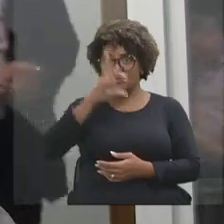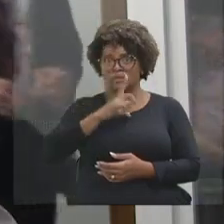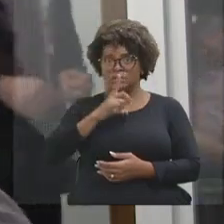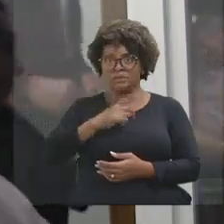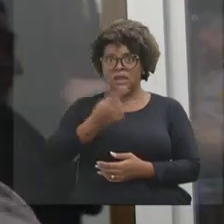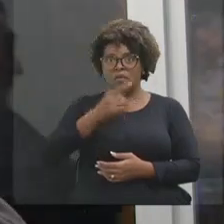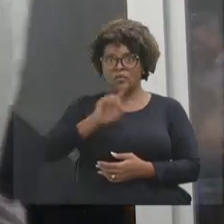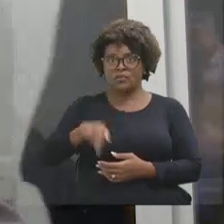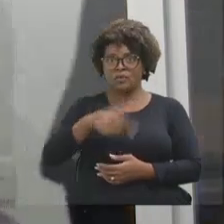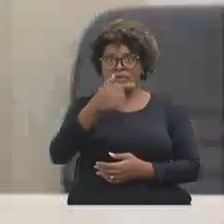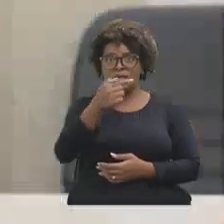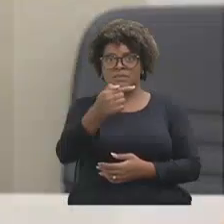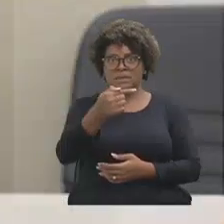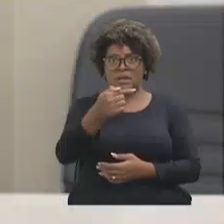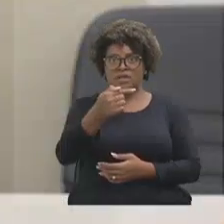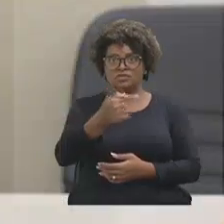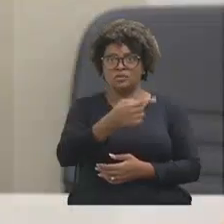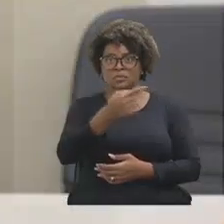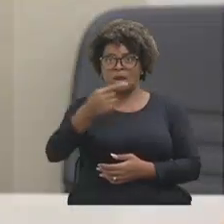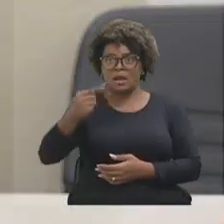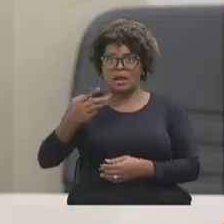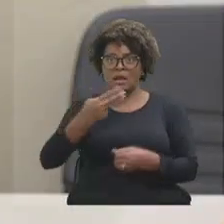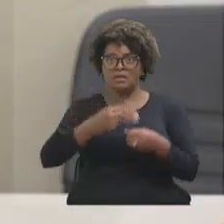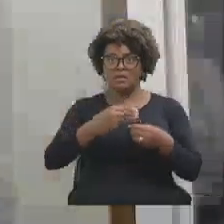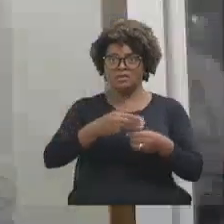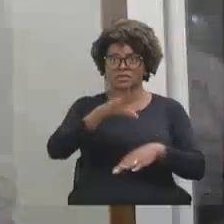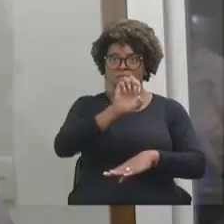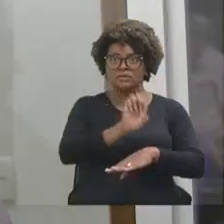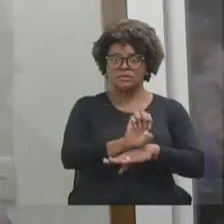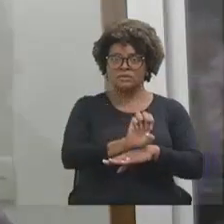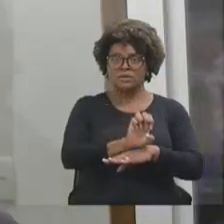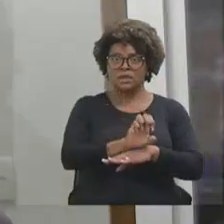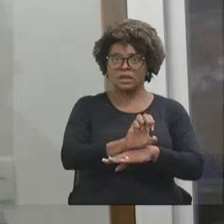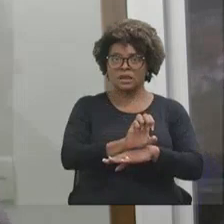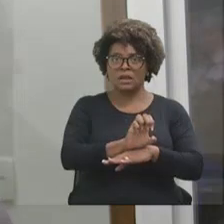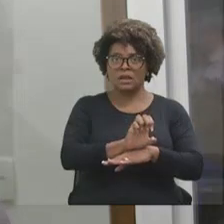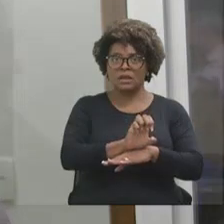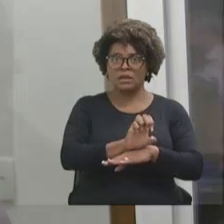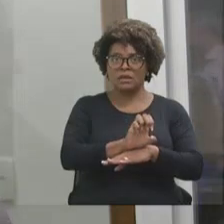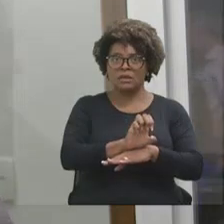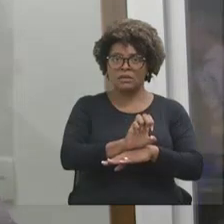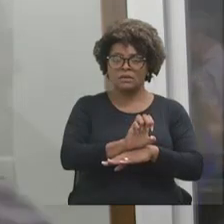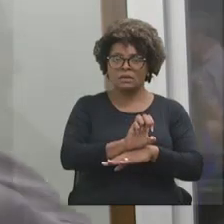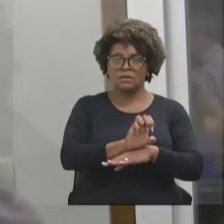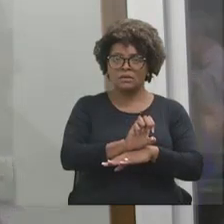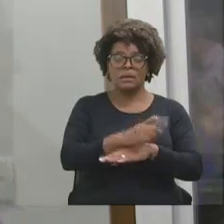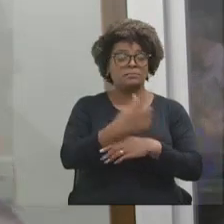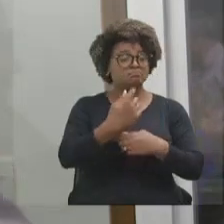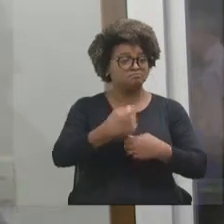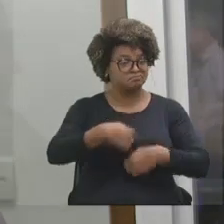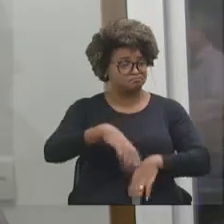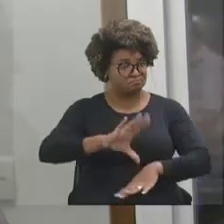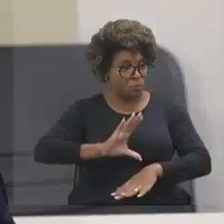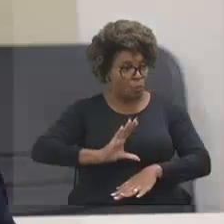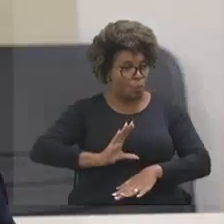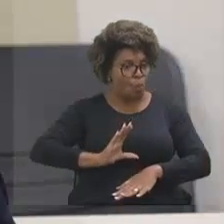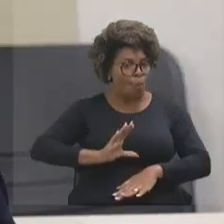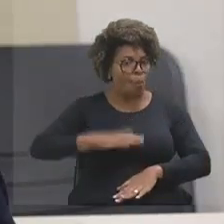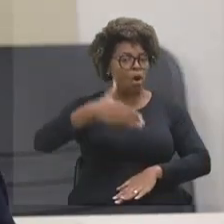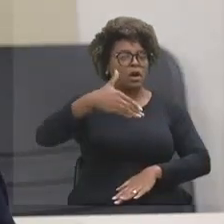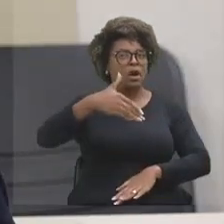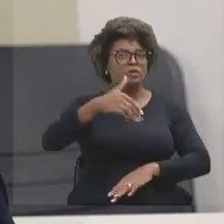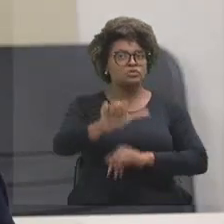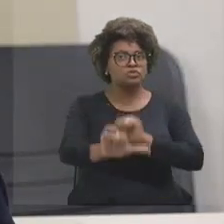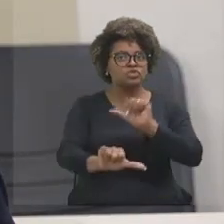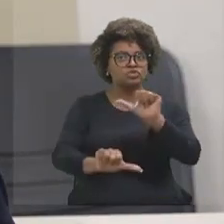hospital para cada município no nosso estado a gente precisa ter a coragem de inverter o modelo